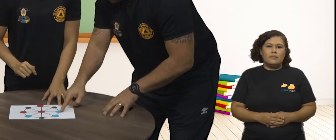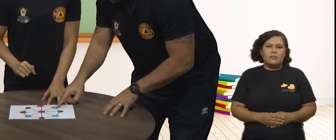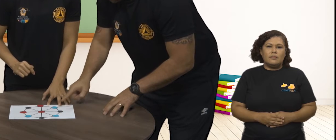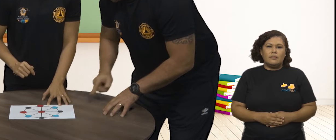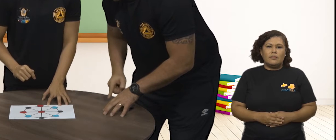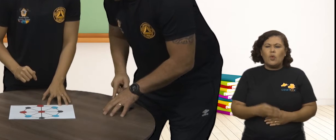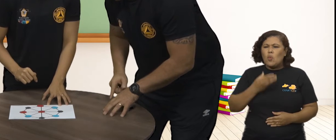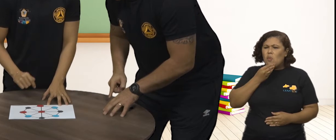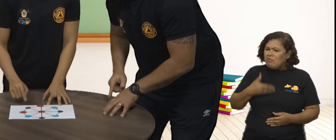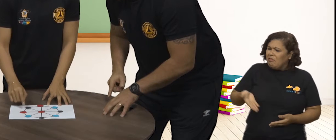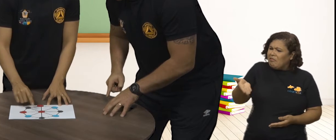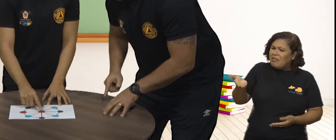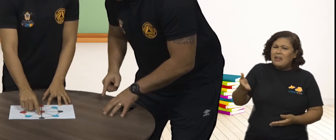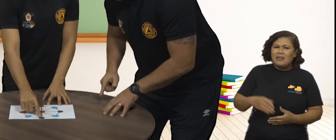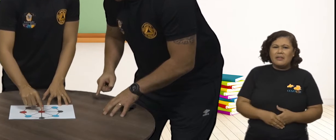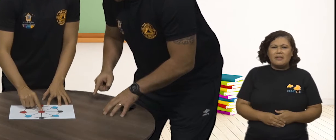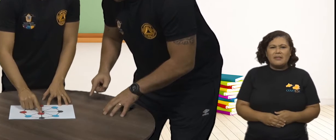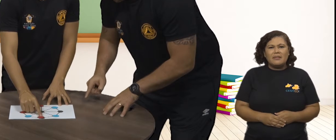Vai, professor.